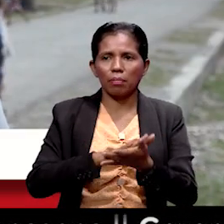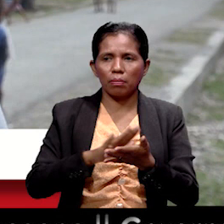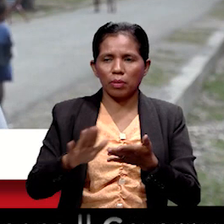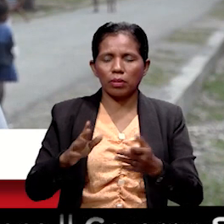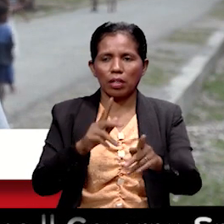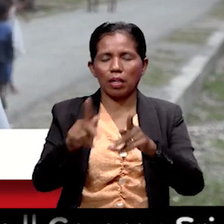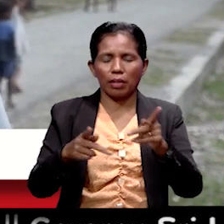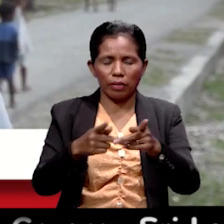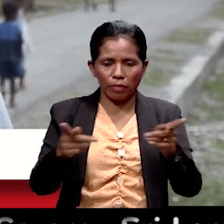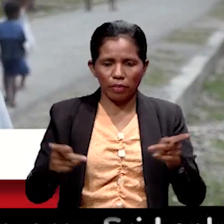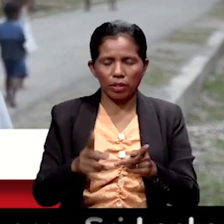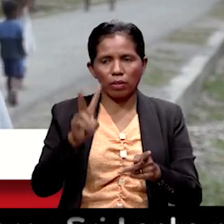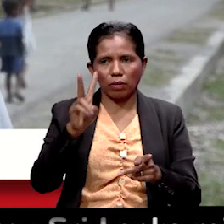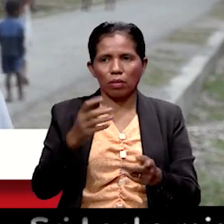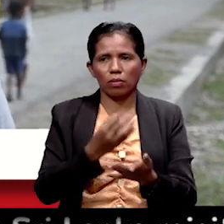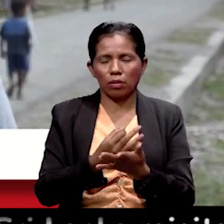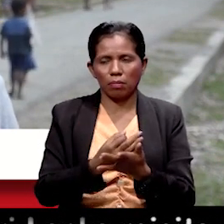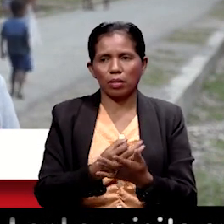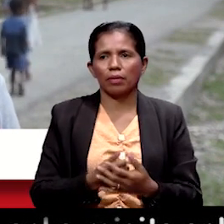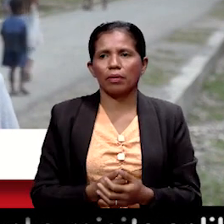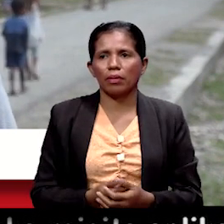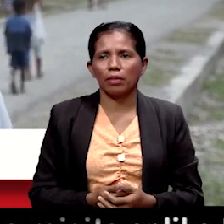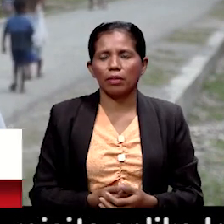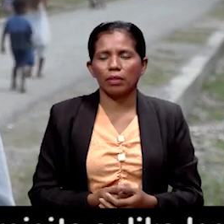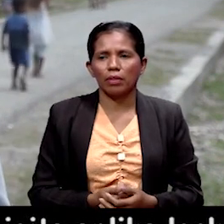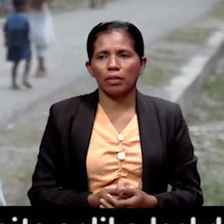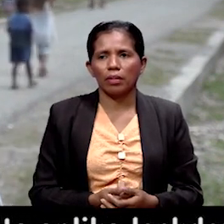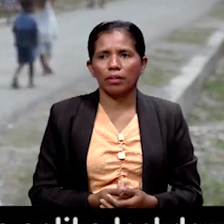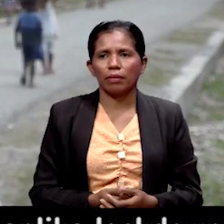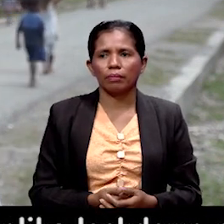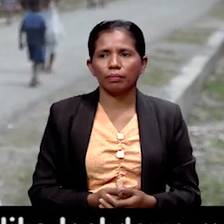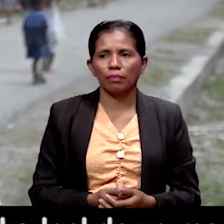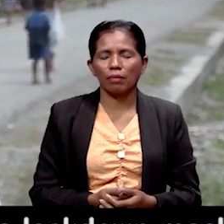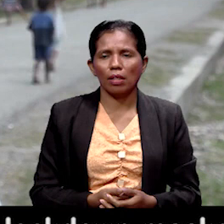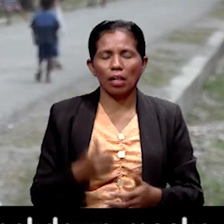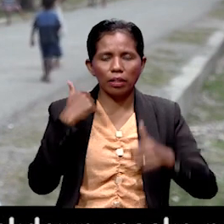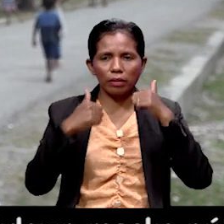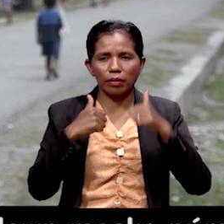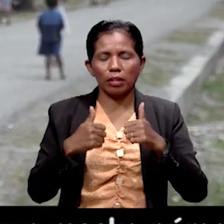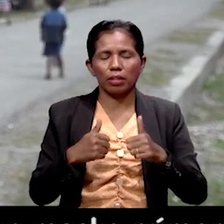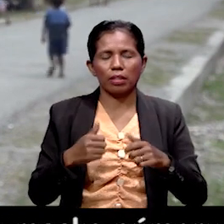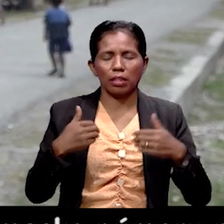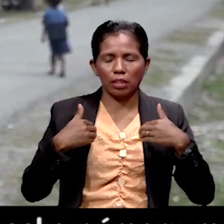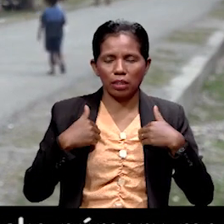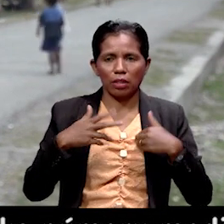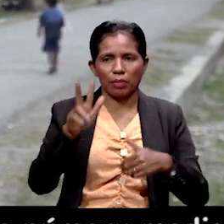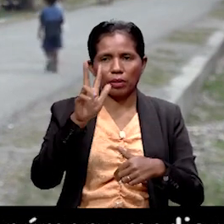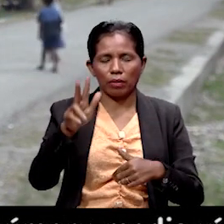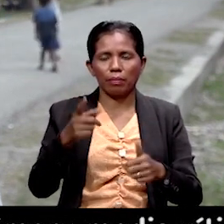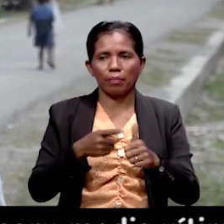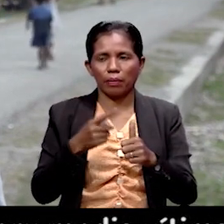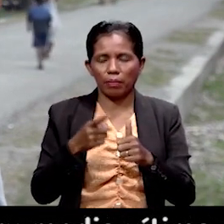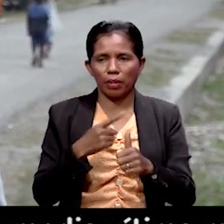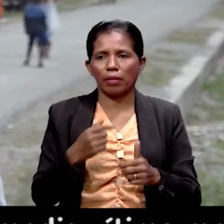rua, né? Nem o orçamento o hein, né? Se está também o hein, atividade o hein, né? Já boa tolo. Já primeiro uma